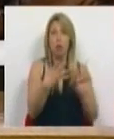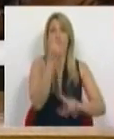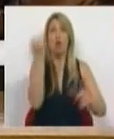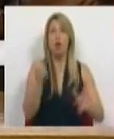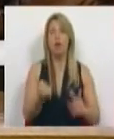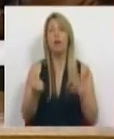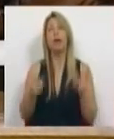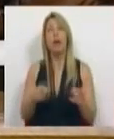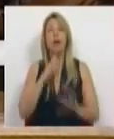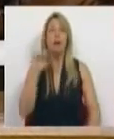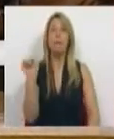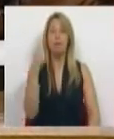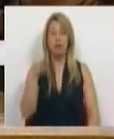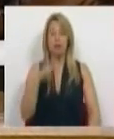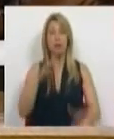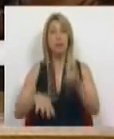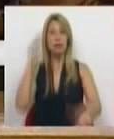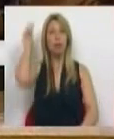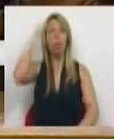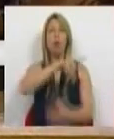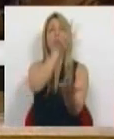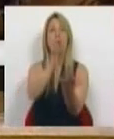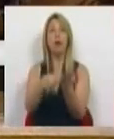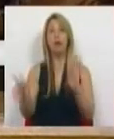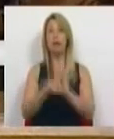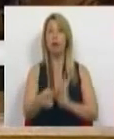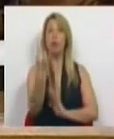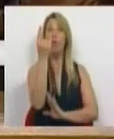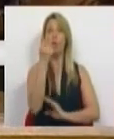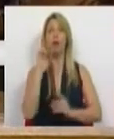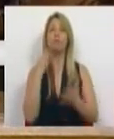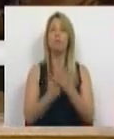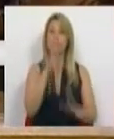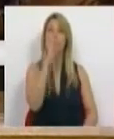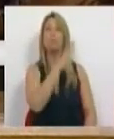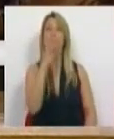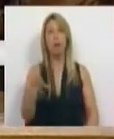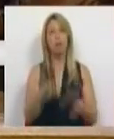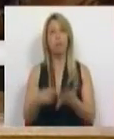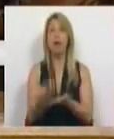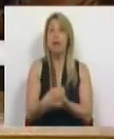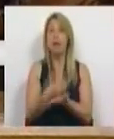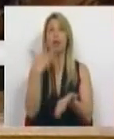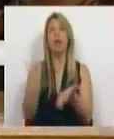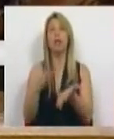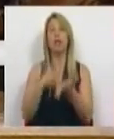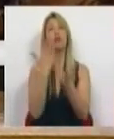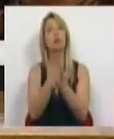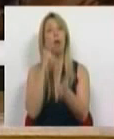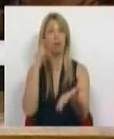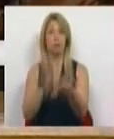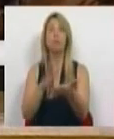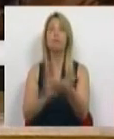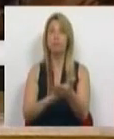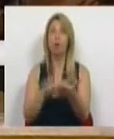será aprovada nesta Assembleia da República uma lei que dá concretização à gratuitidade dos manuais escolares, comprovando que tínhamos razão em